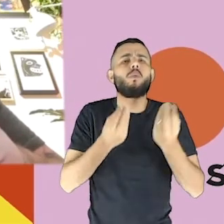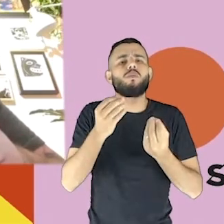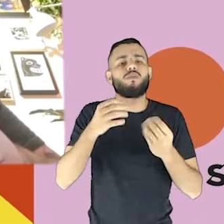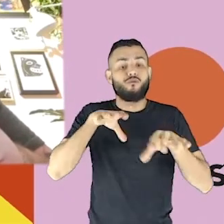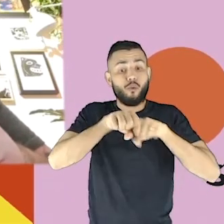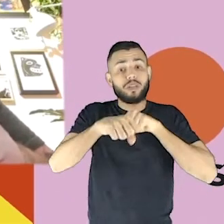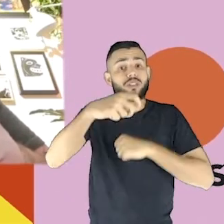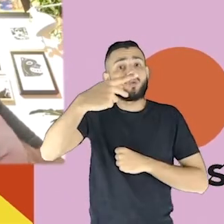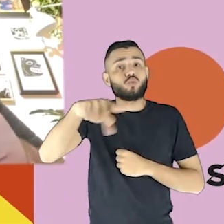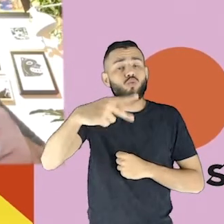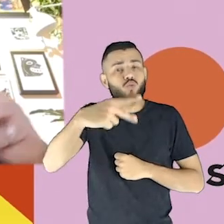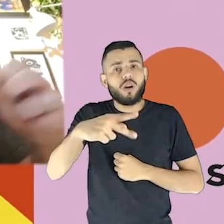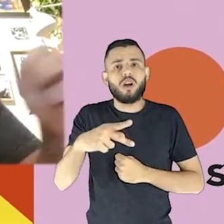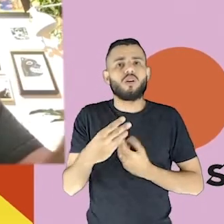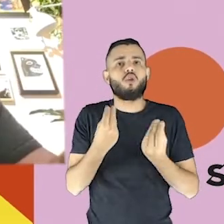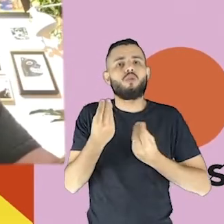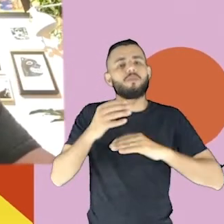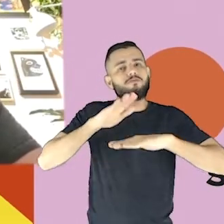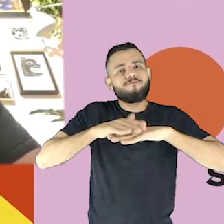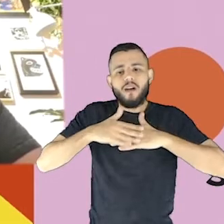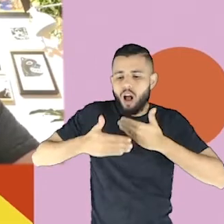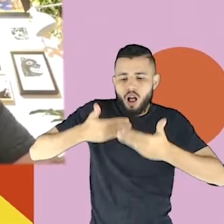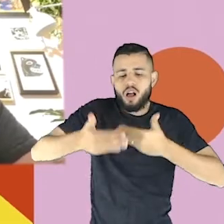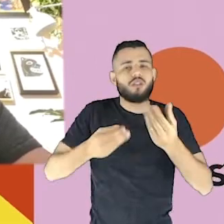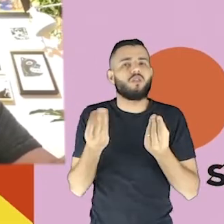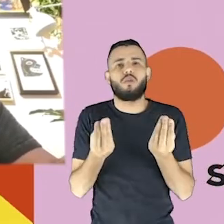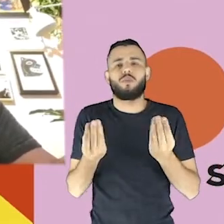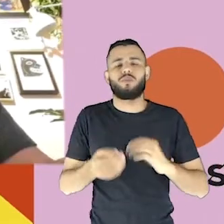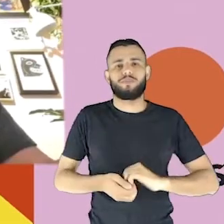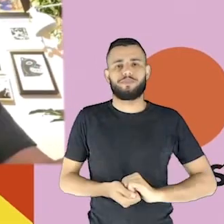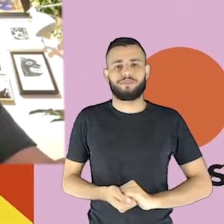foi a sua formação? Como é que você conduziu isso?